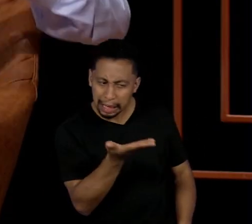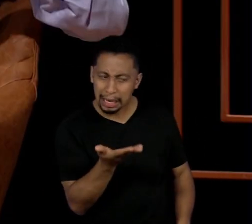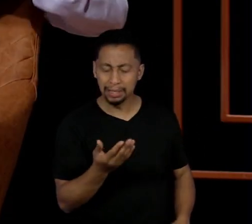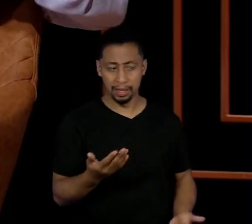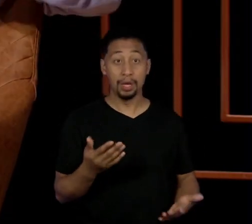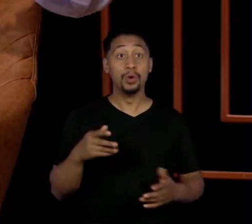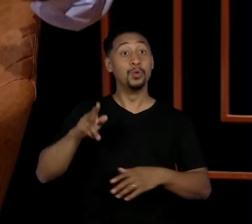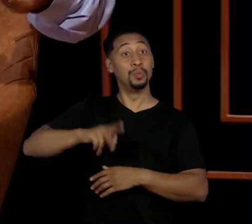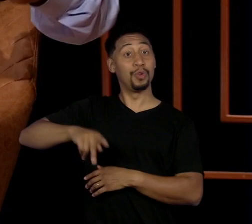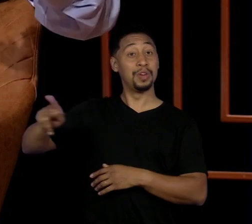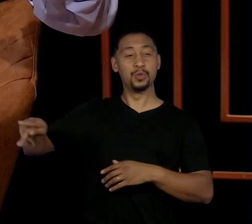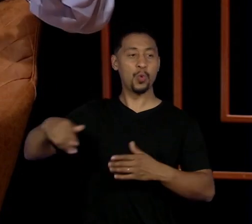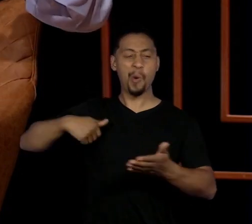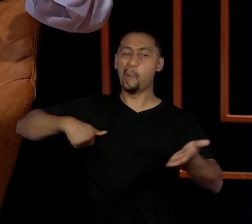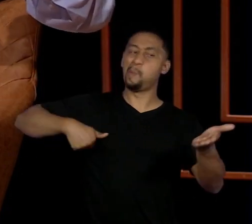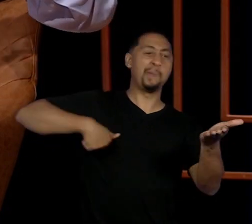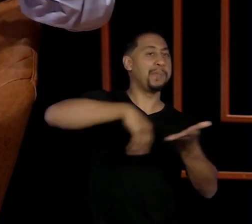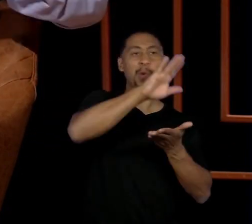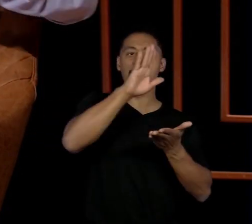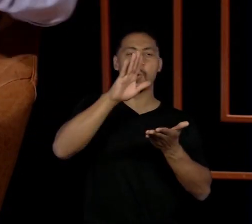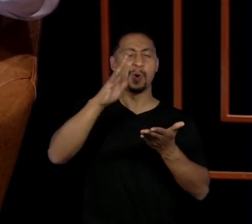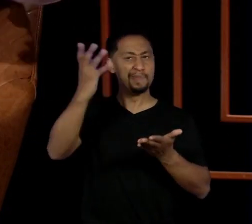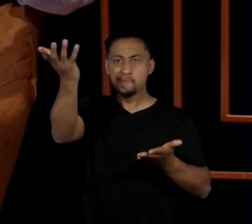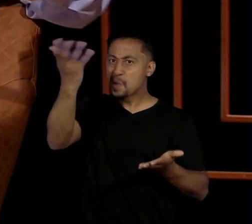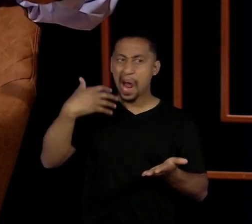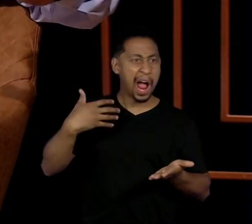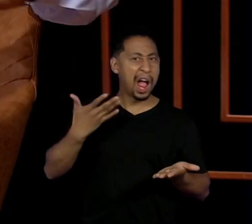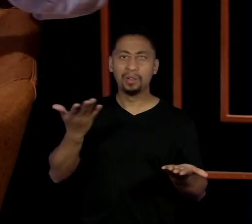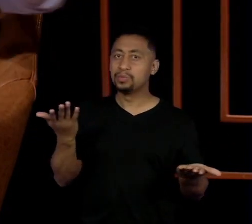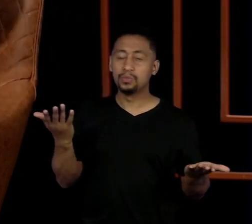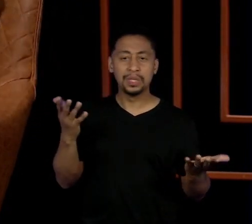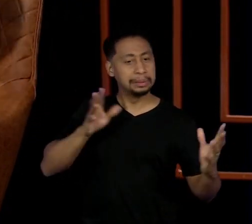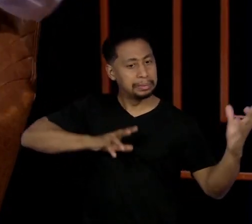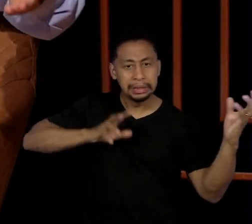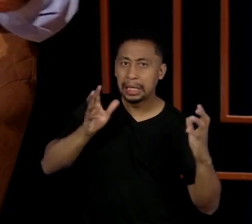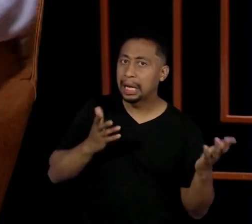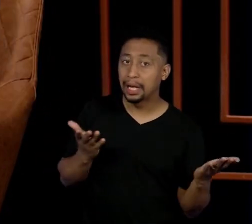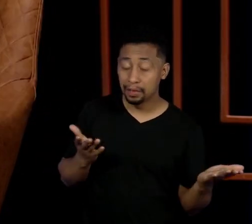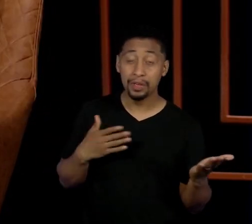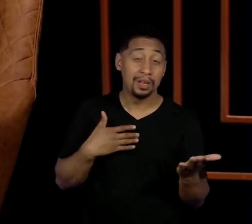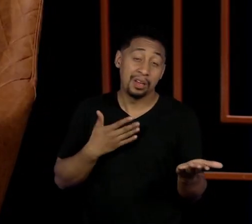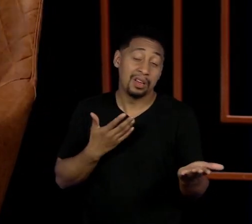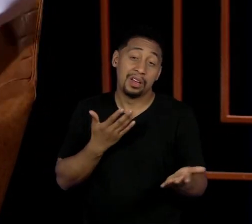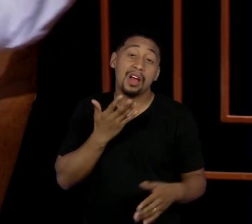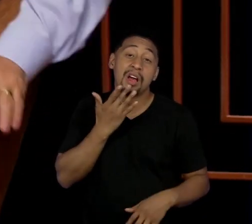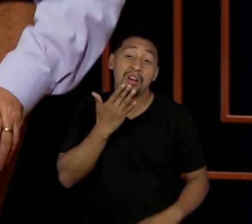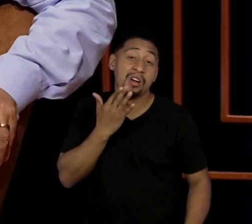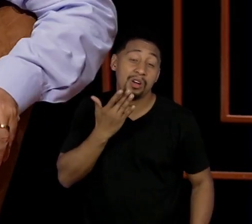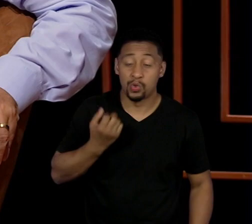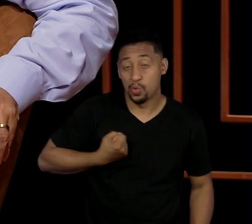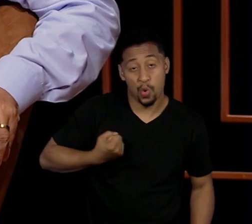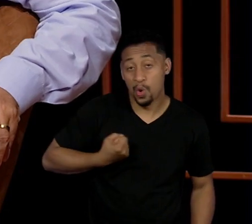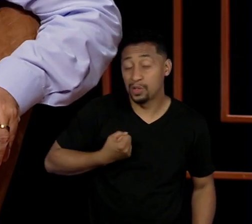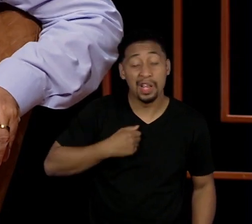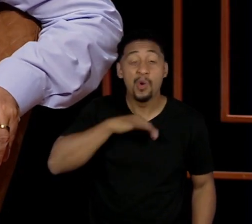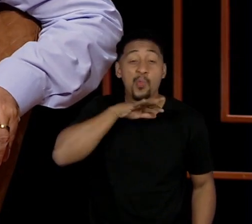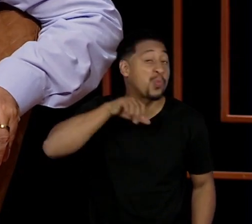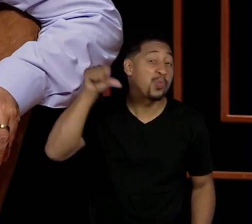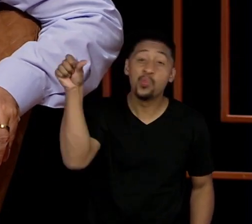professores... Eu era expulso das escolas, as notas eram tão péssimas, isso que nós falamos, das notas, da dislexia,